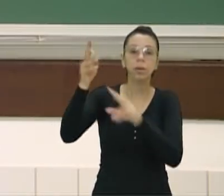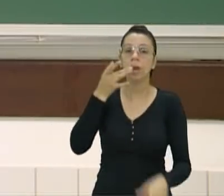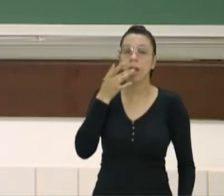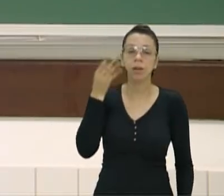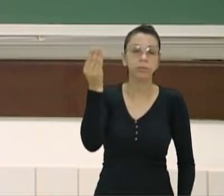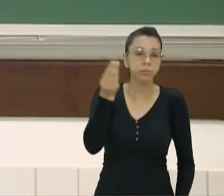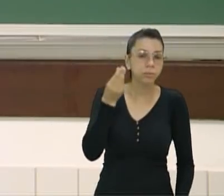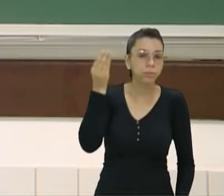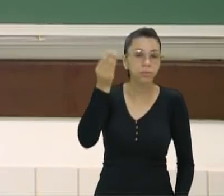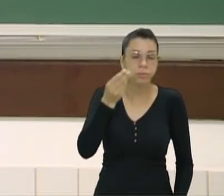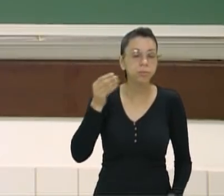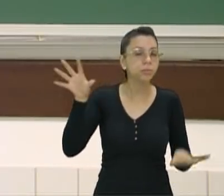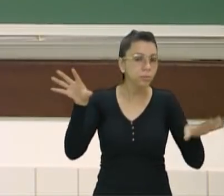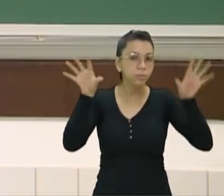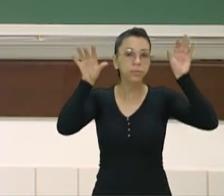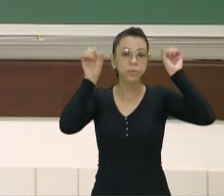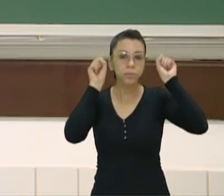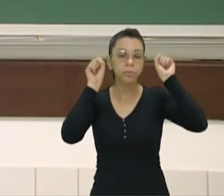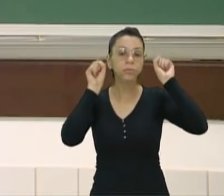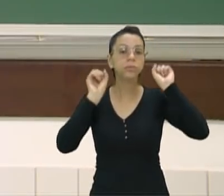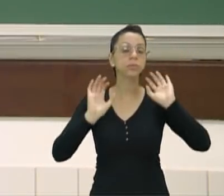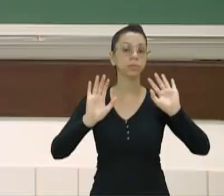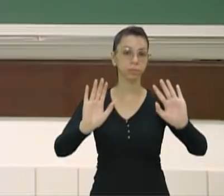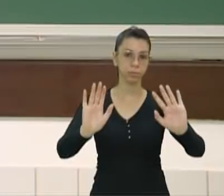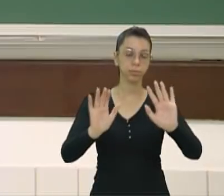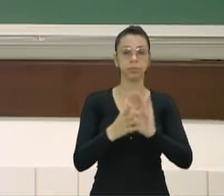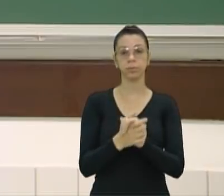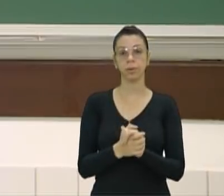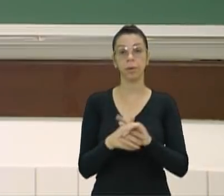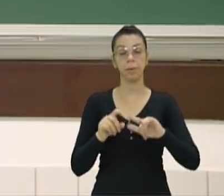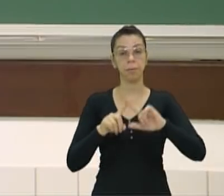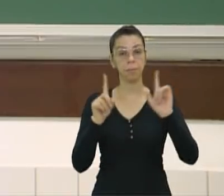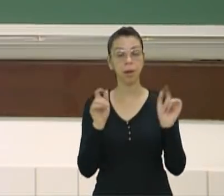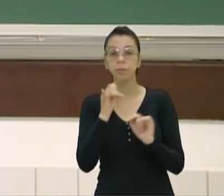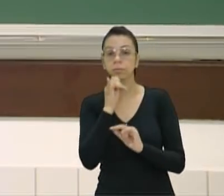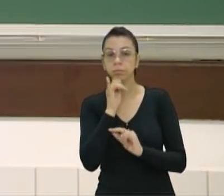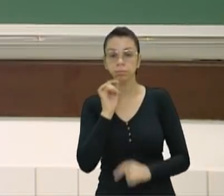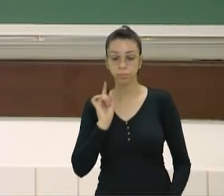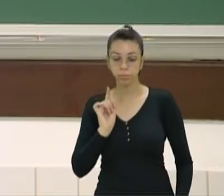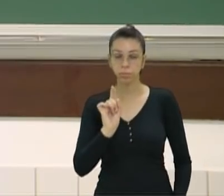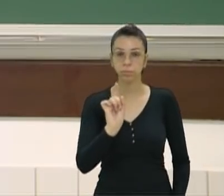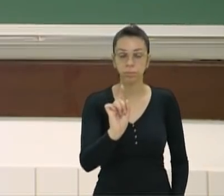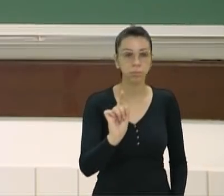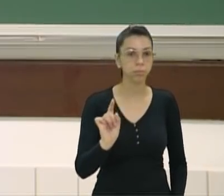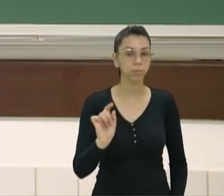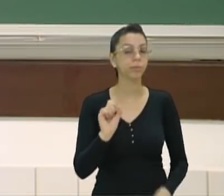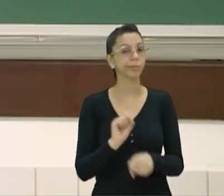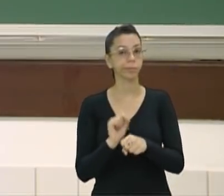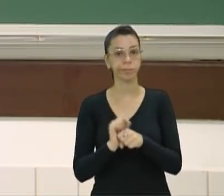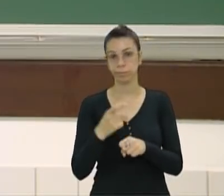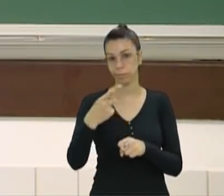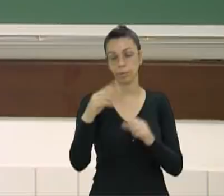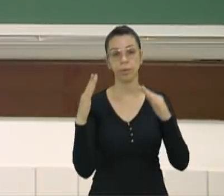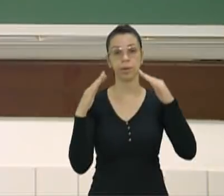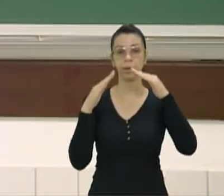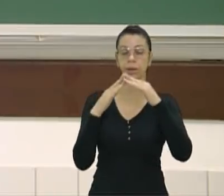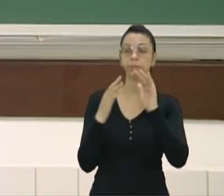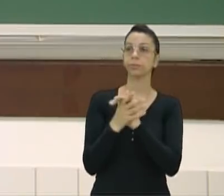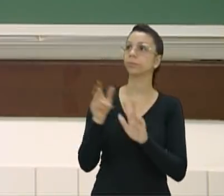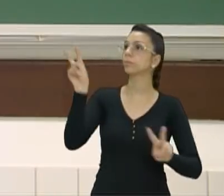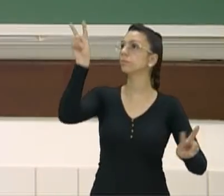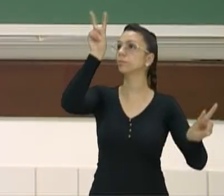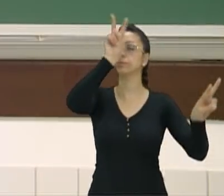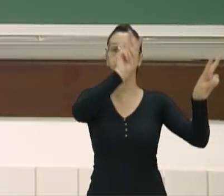paladar, audição, enfim, se deparam com um determinado objeto. Por exemplo, se você parar agora na sua casa e observar em